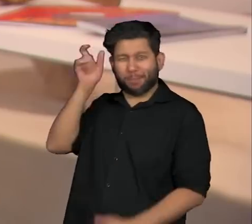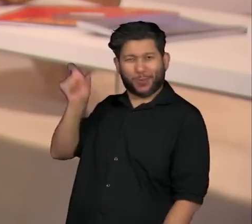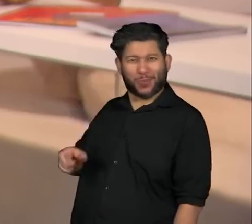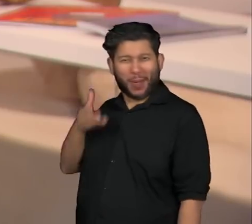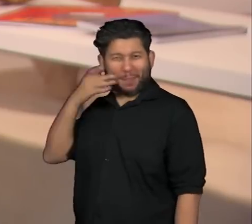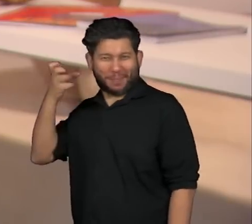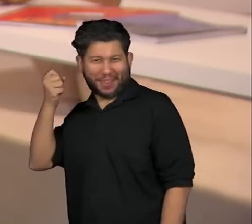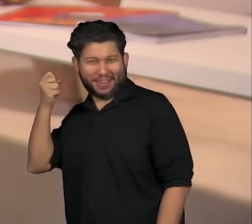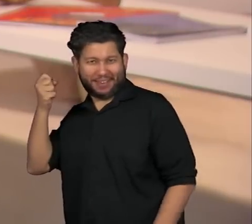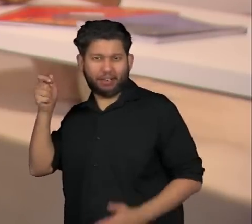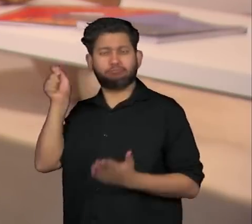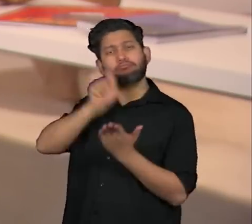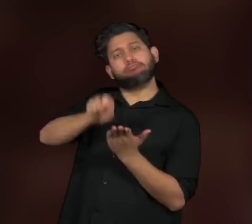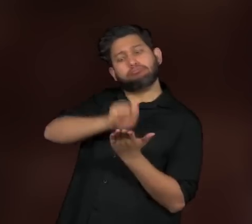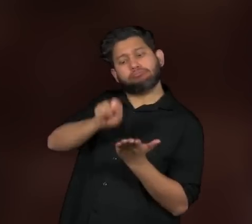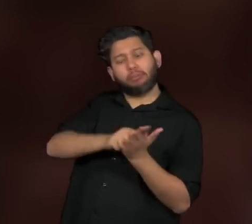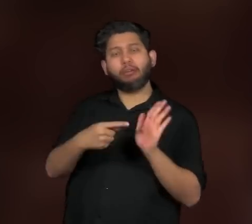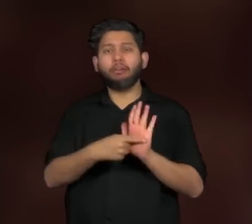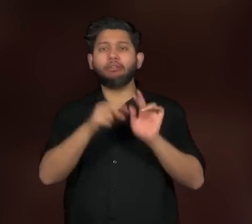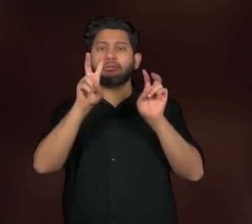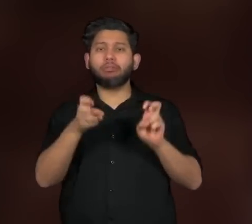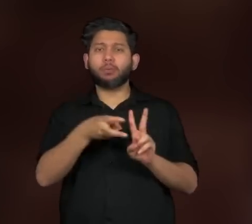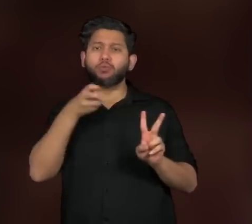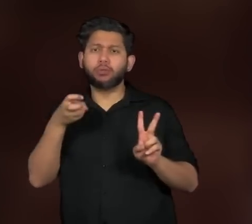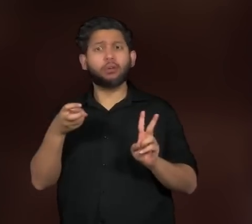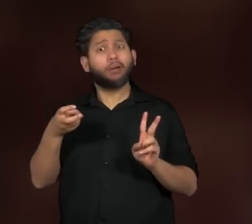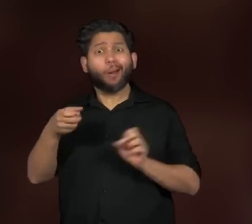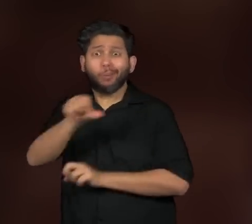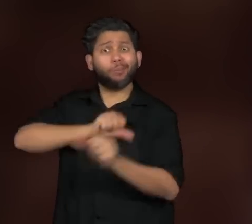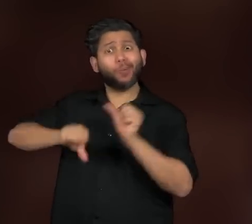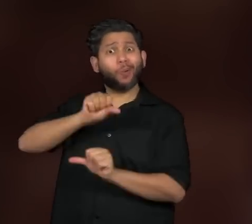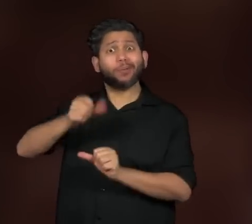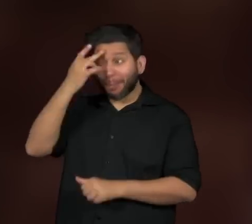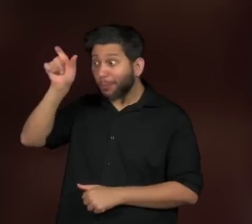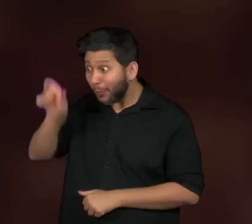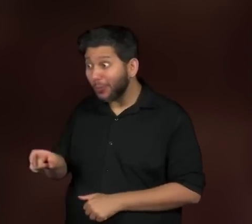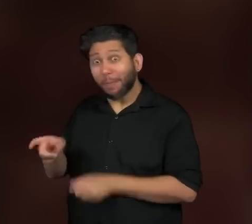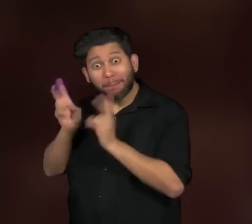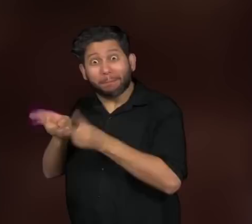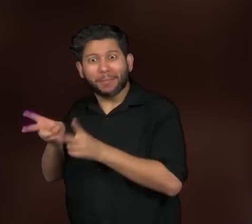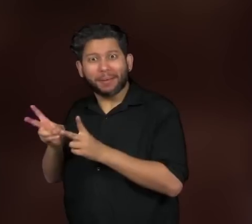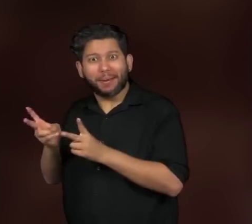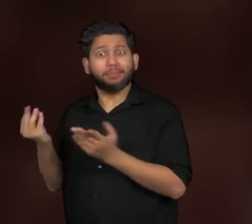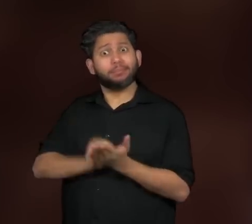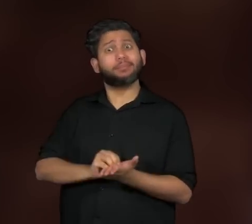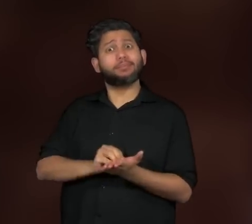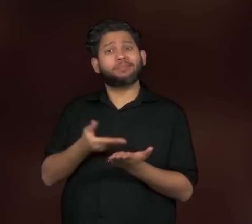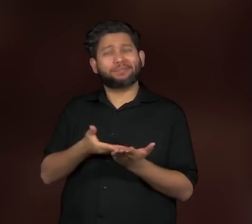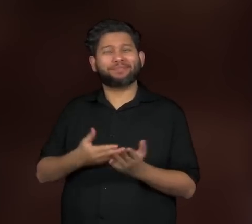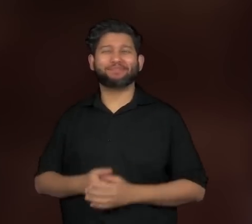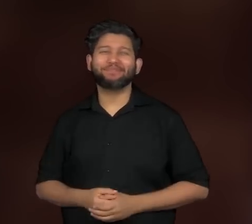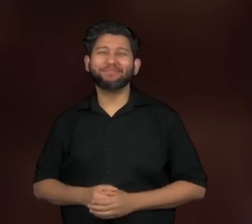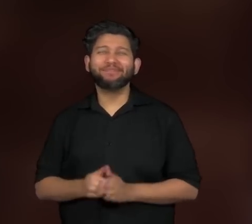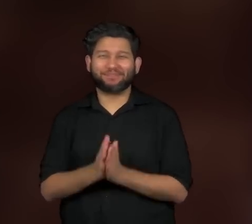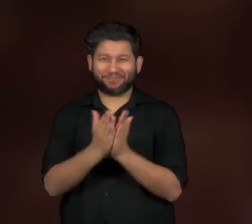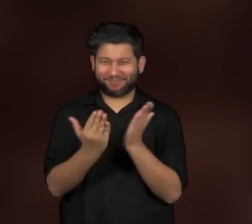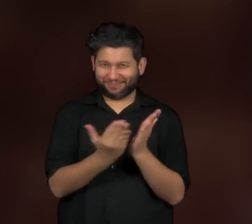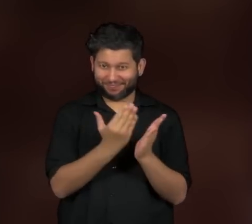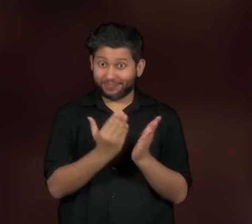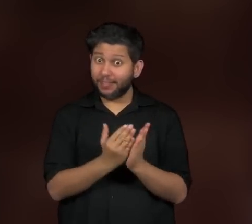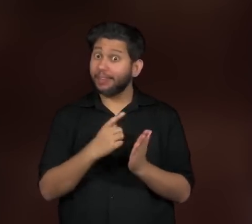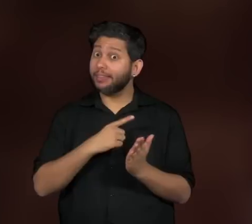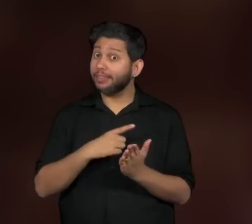era importante ocupar esse espaço. O álbum Guerreiras da Ancestralidade é dividido em